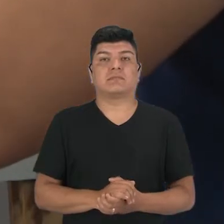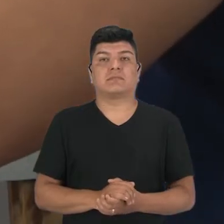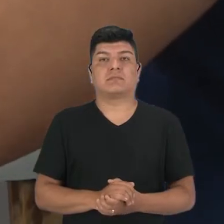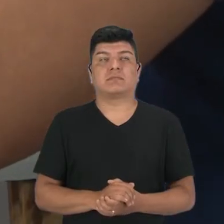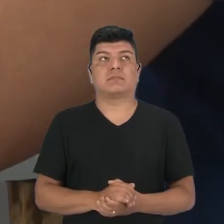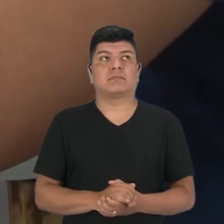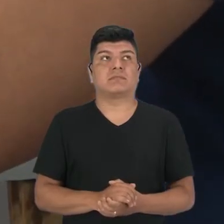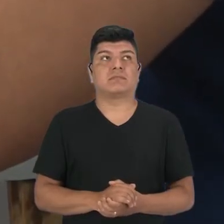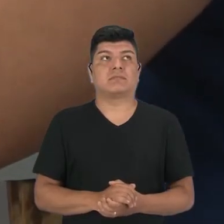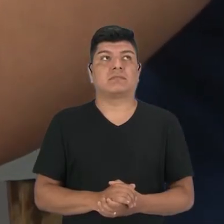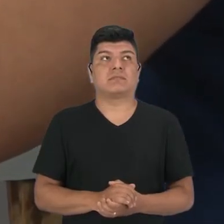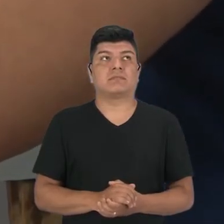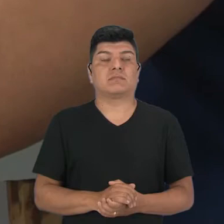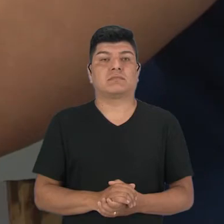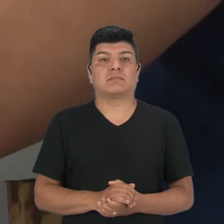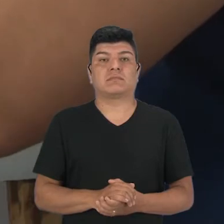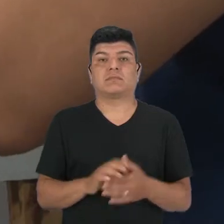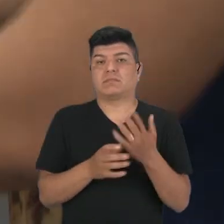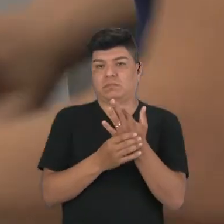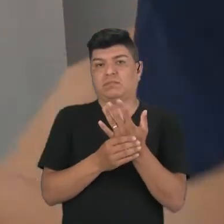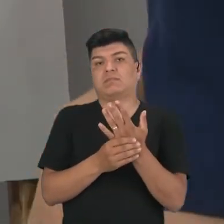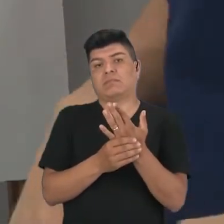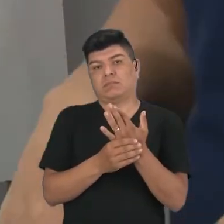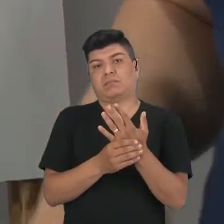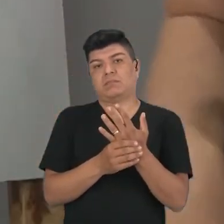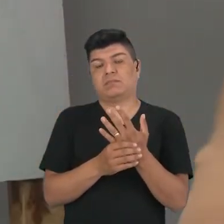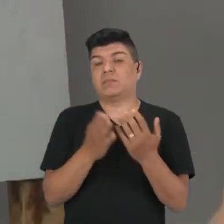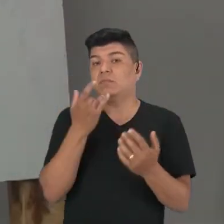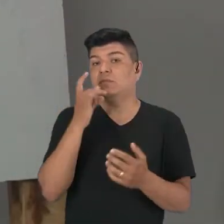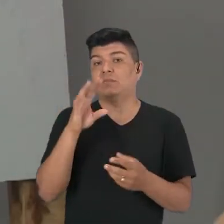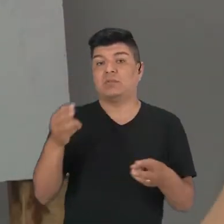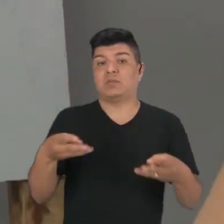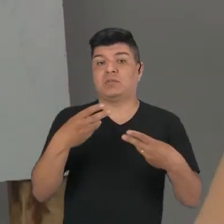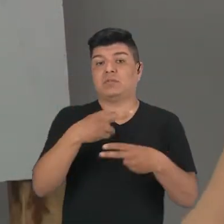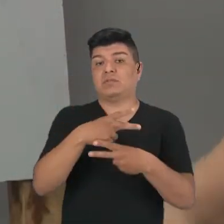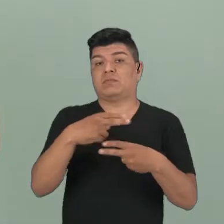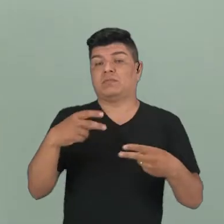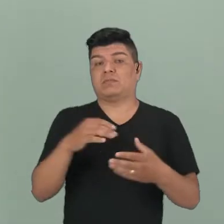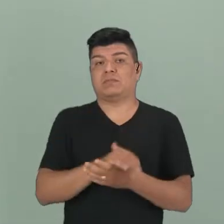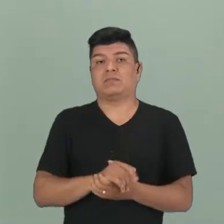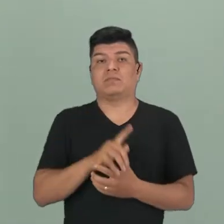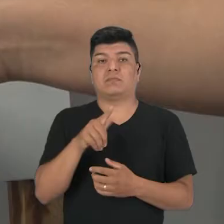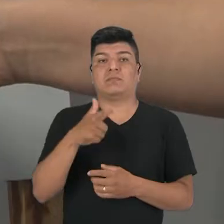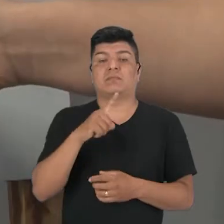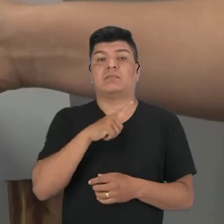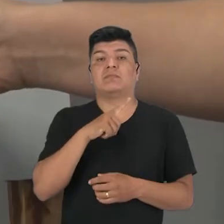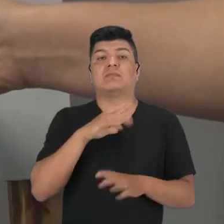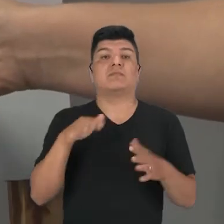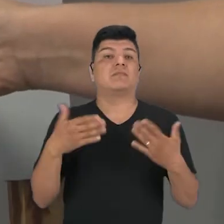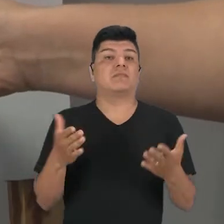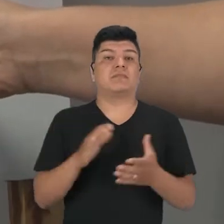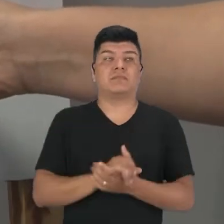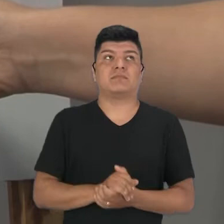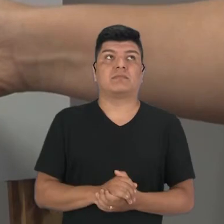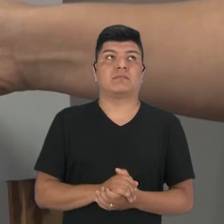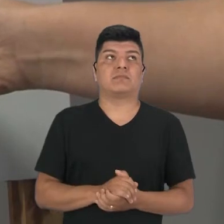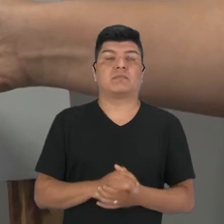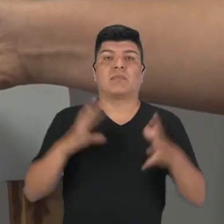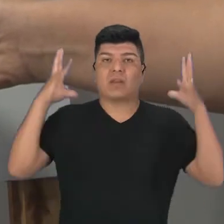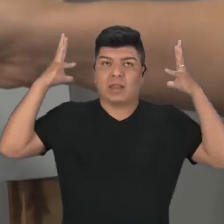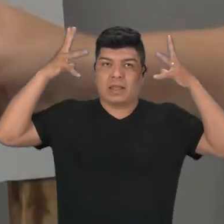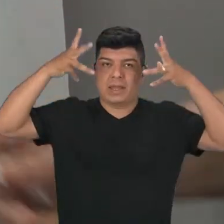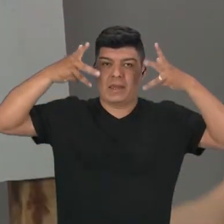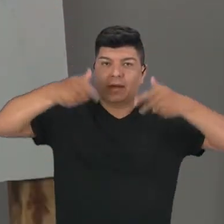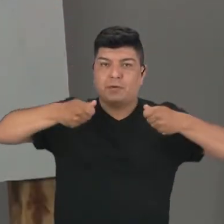e é bivoro se alimenta apenas de vegetais depois do nós temos o o